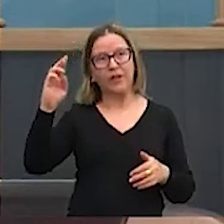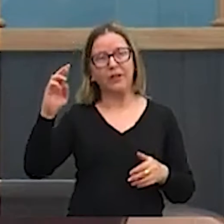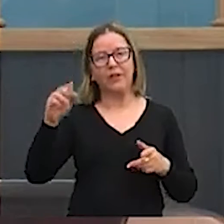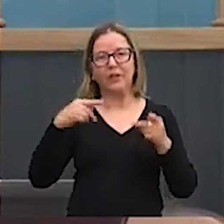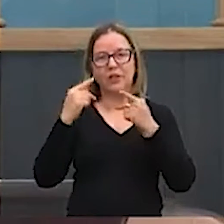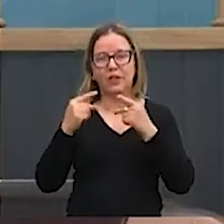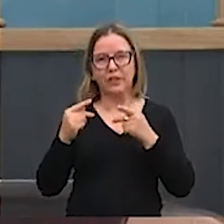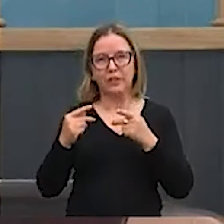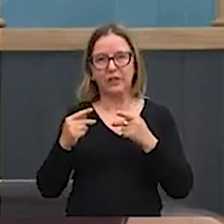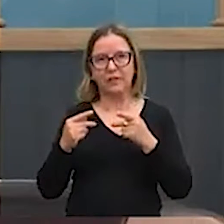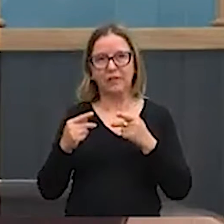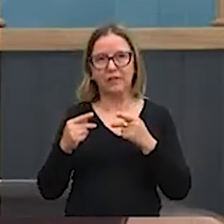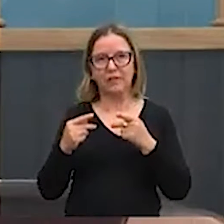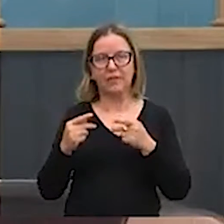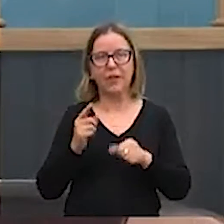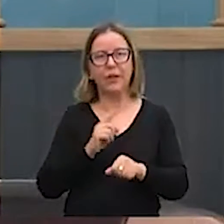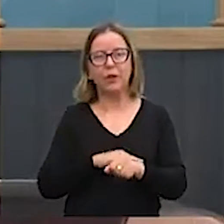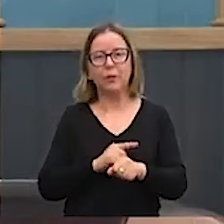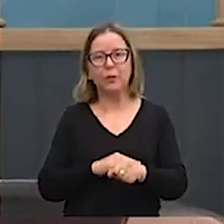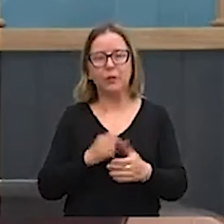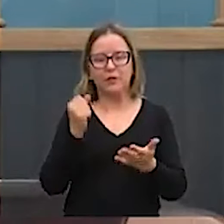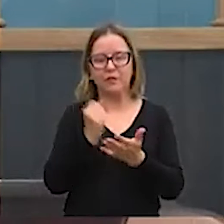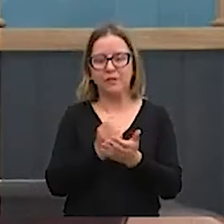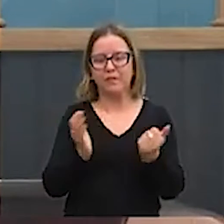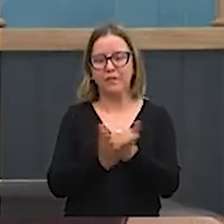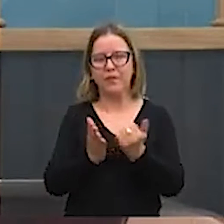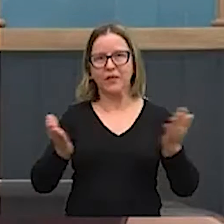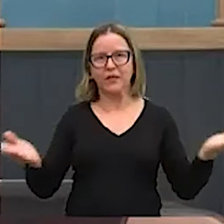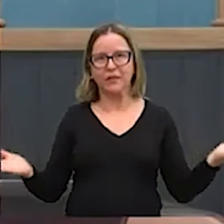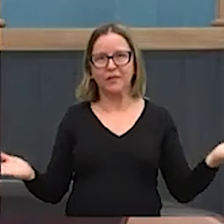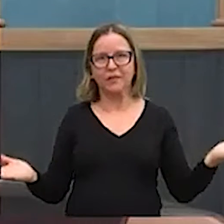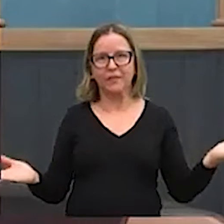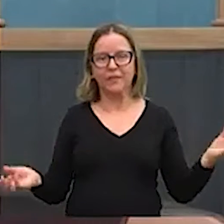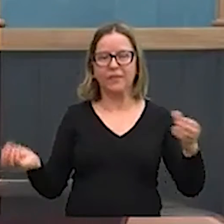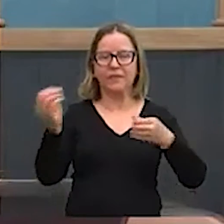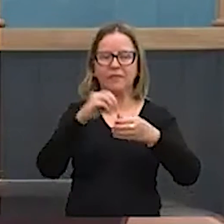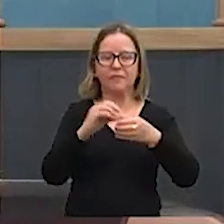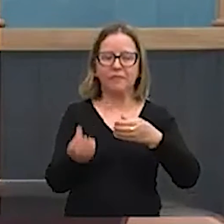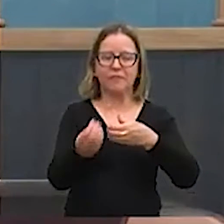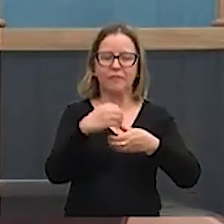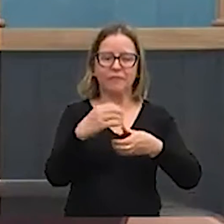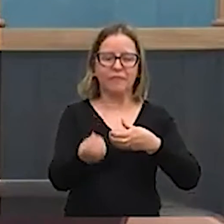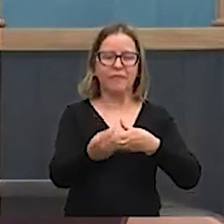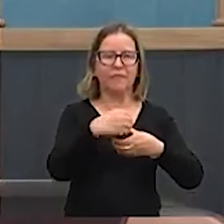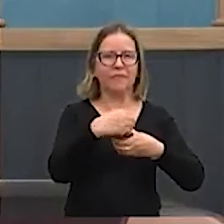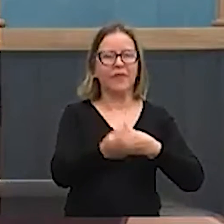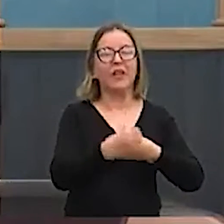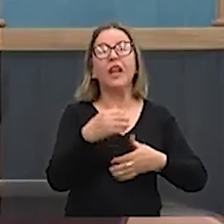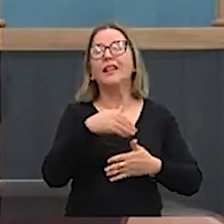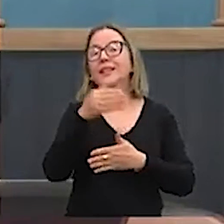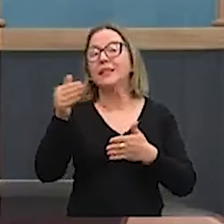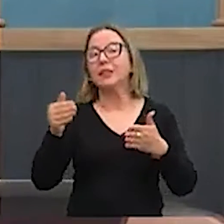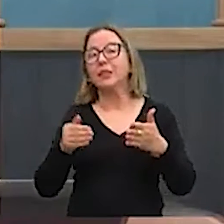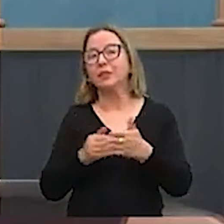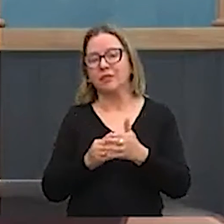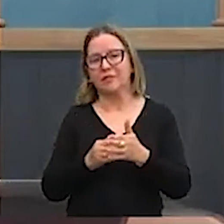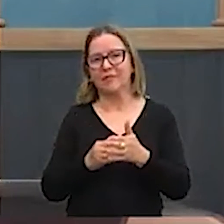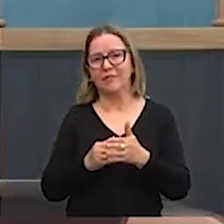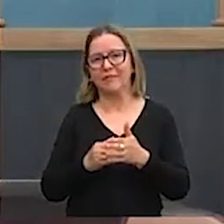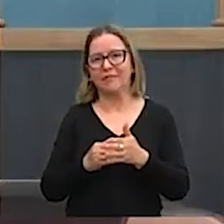fosse crucificado, atrairia todos a Ele